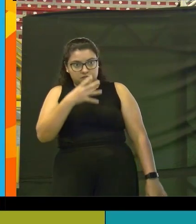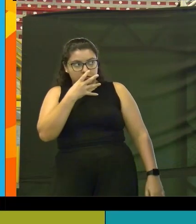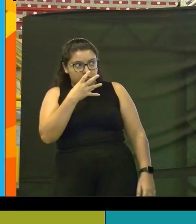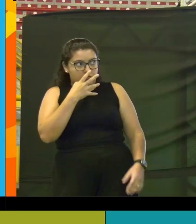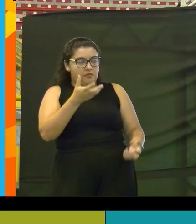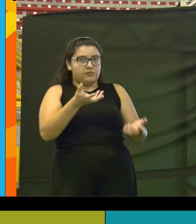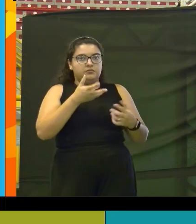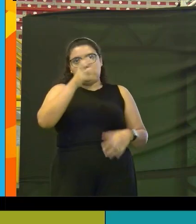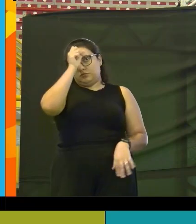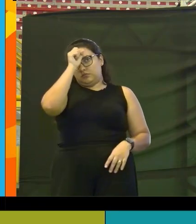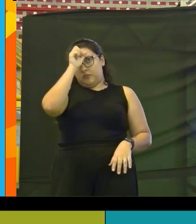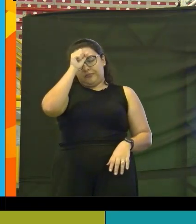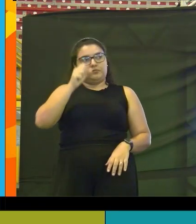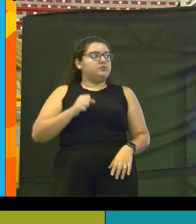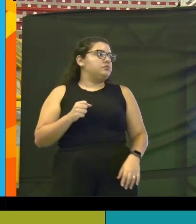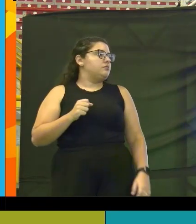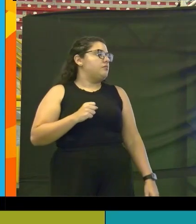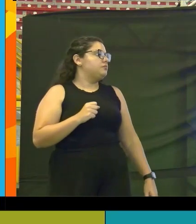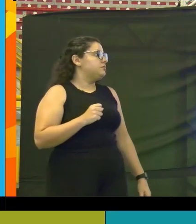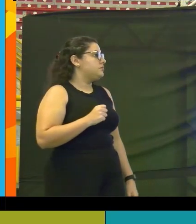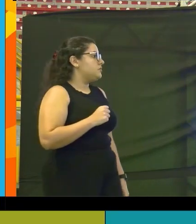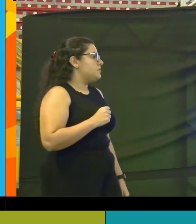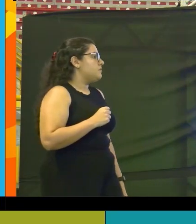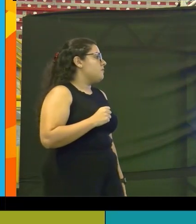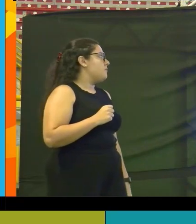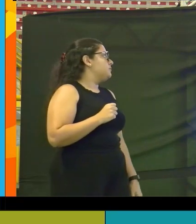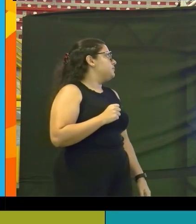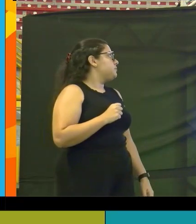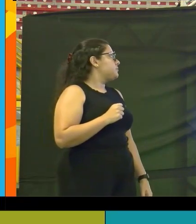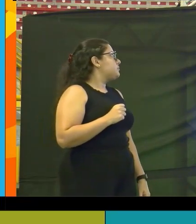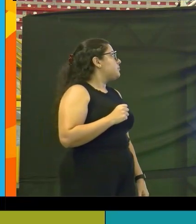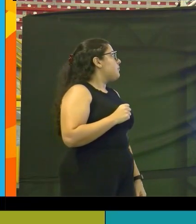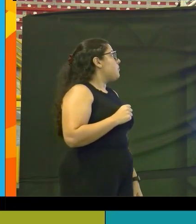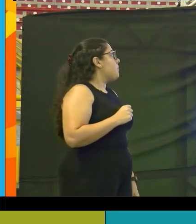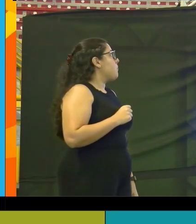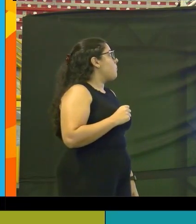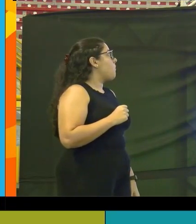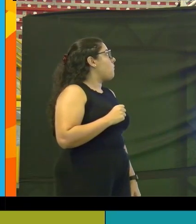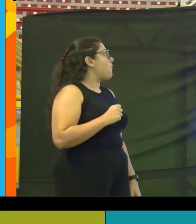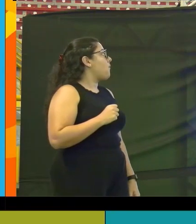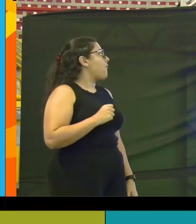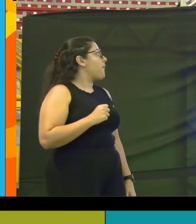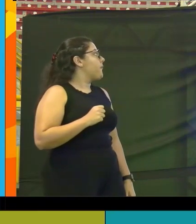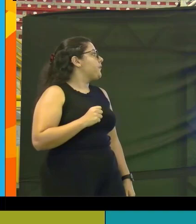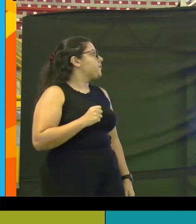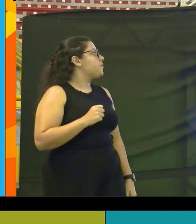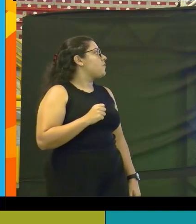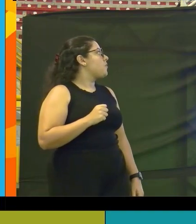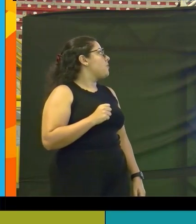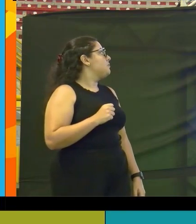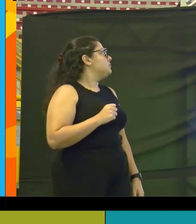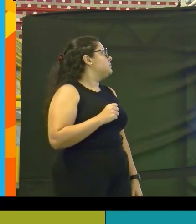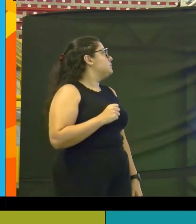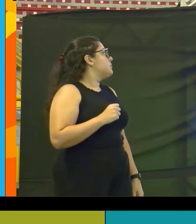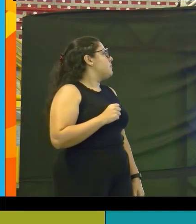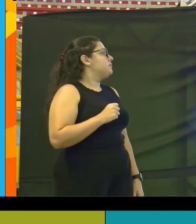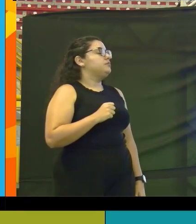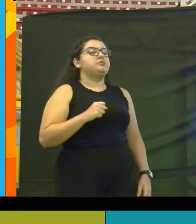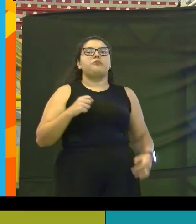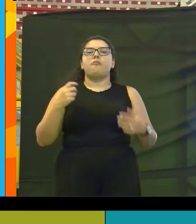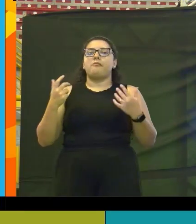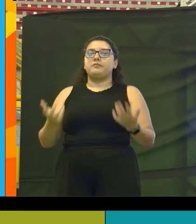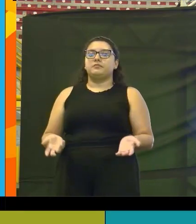quero aprender. Eu quero aprender. Quero tirar uma fotinha com você para a gente registrar esse momento lindo, maravilhoso. Corra linda. Vamos